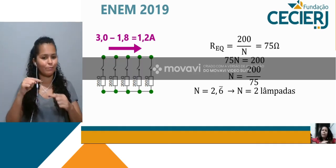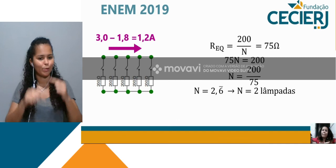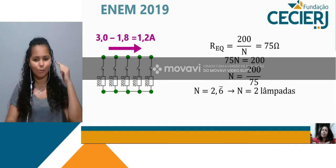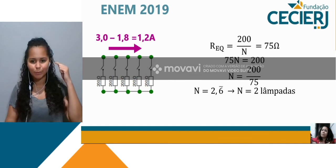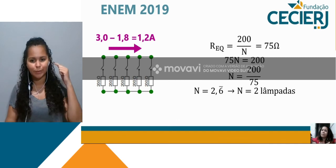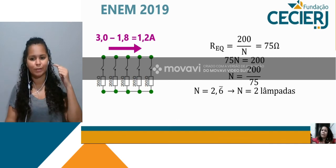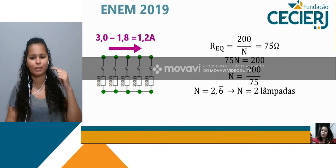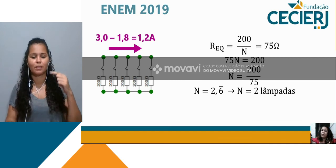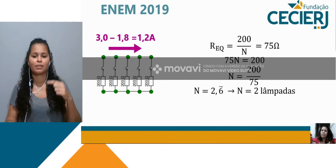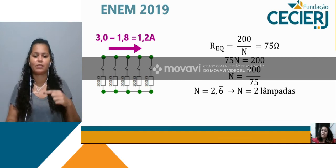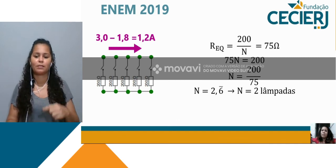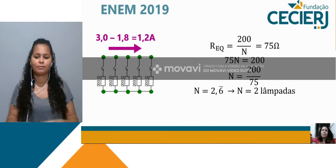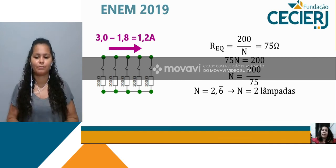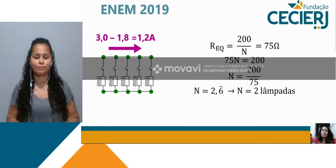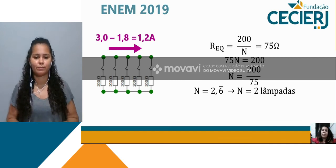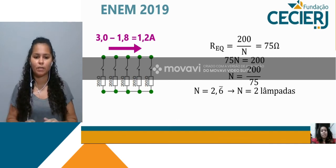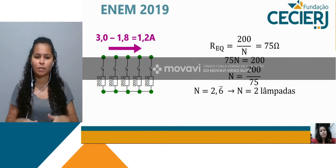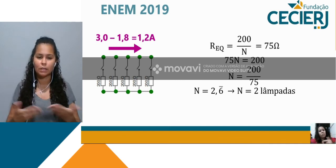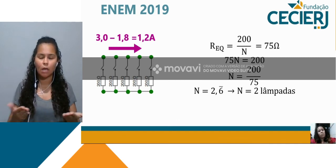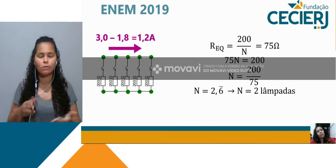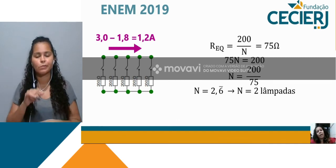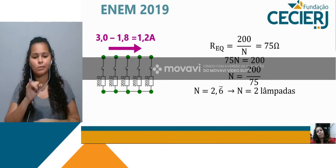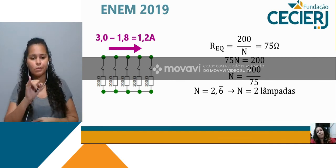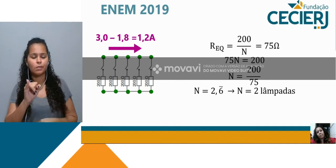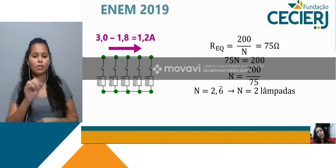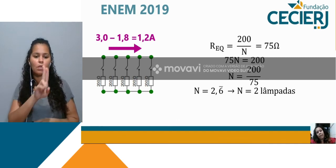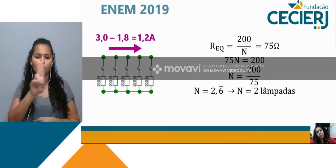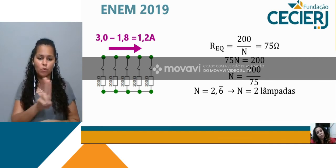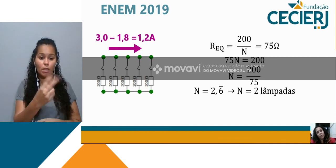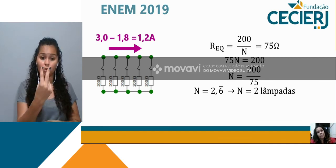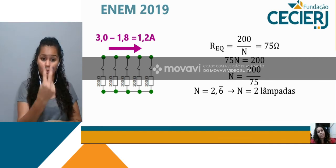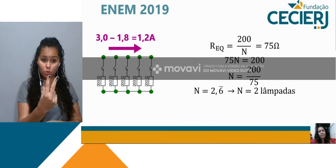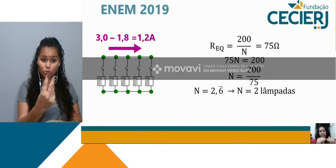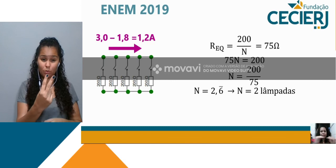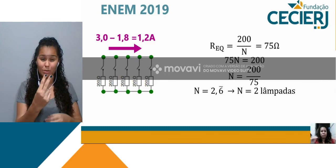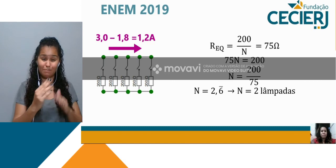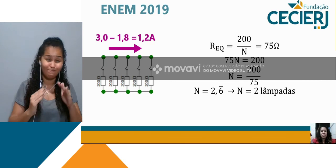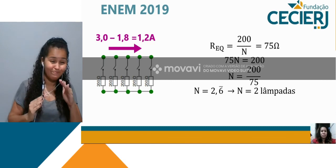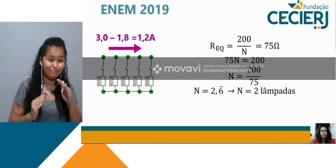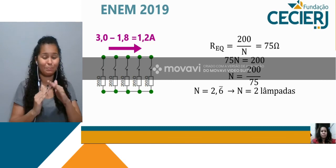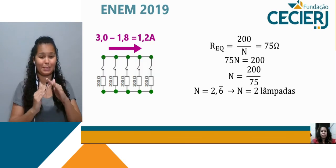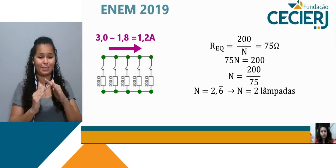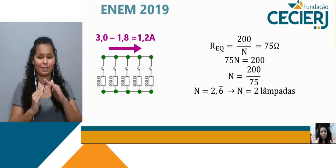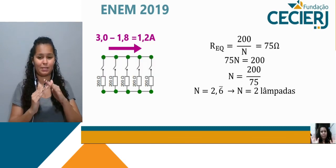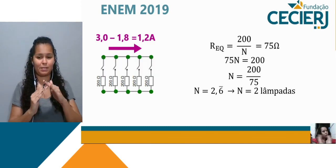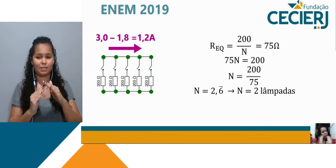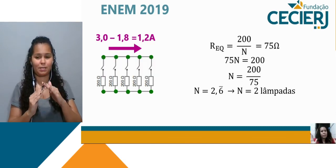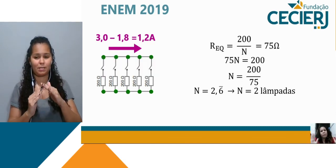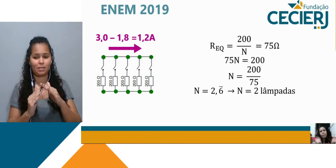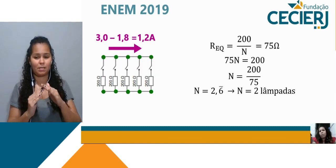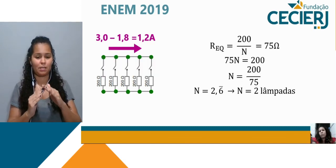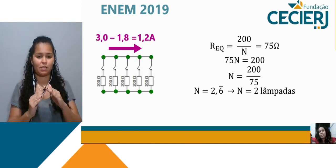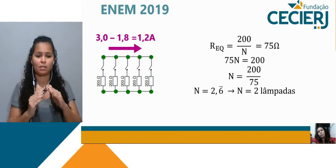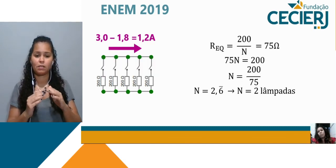que pode ser usado, tá? E se eu colocar 2, já vai ficar no limite, tá bem? Não